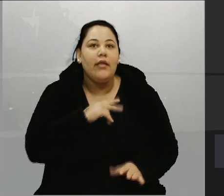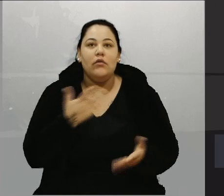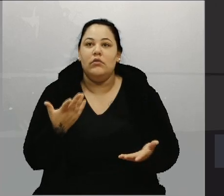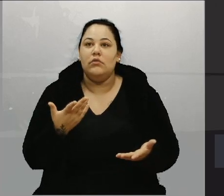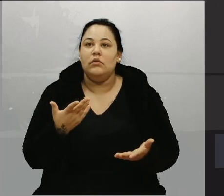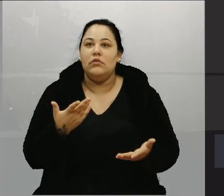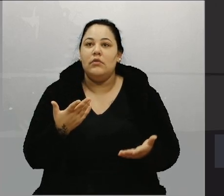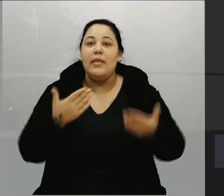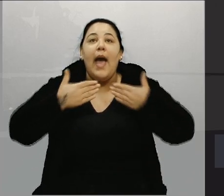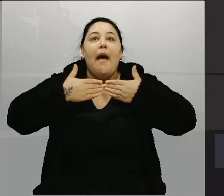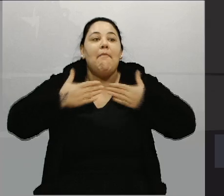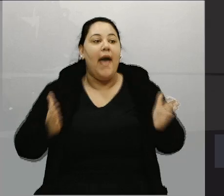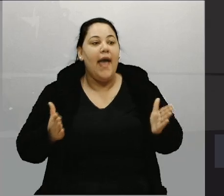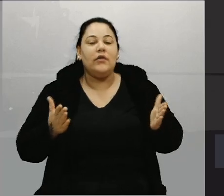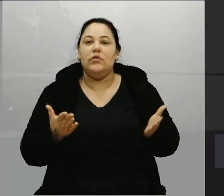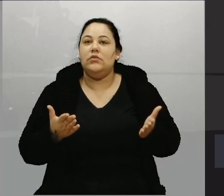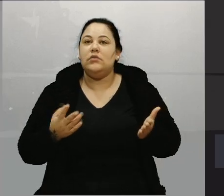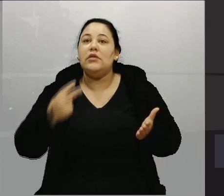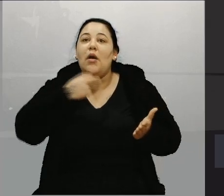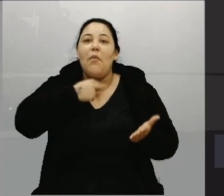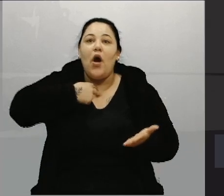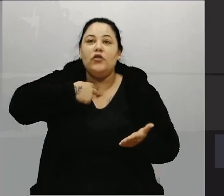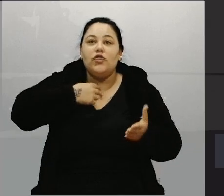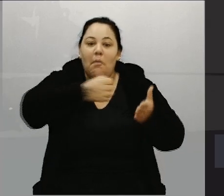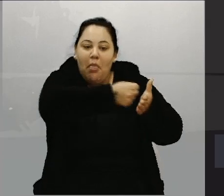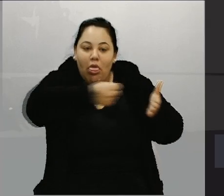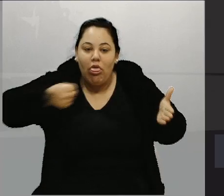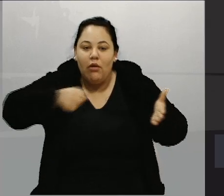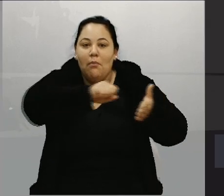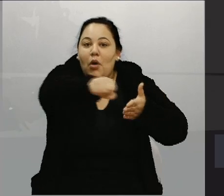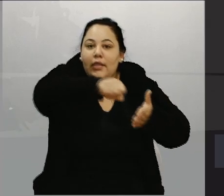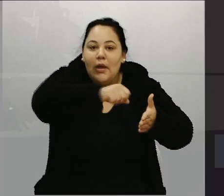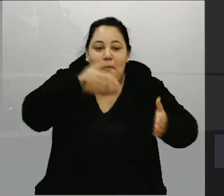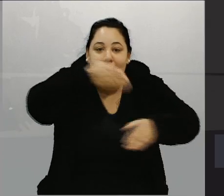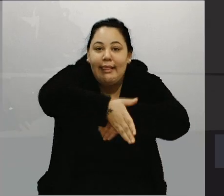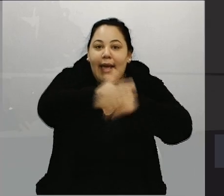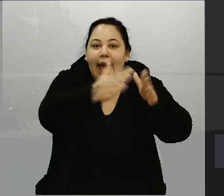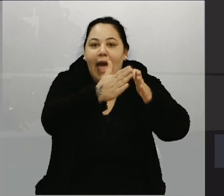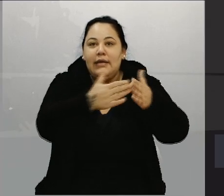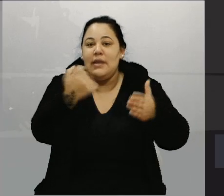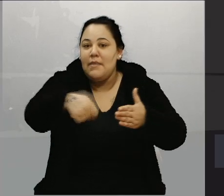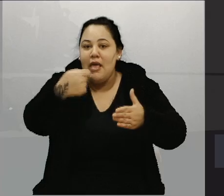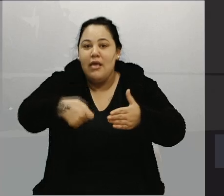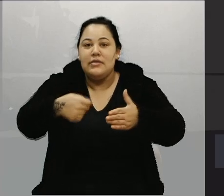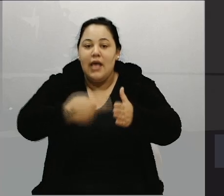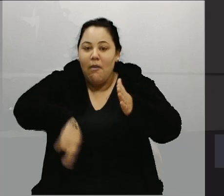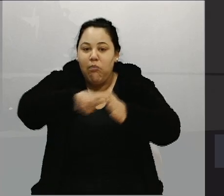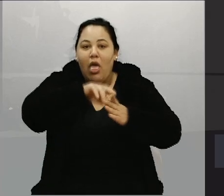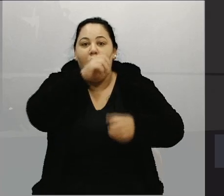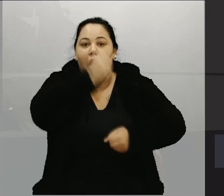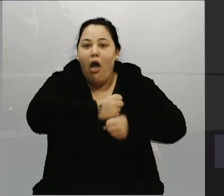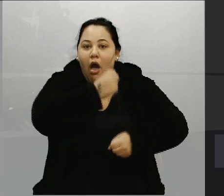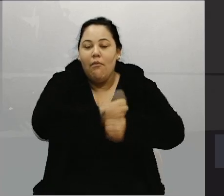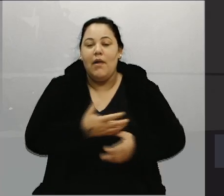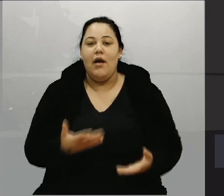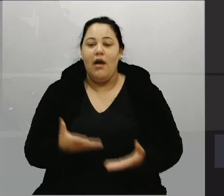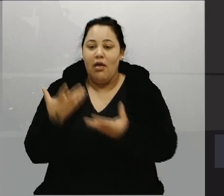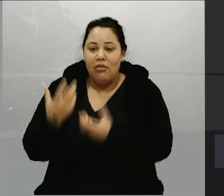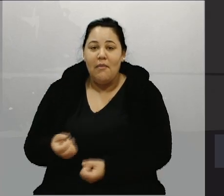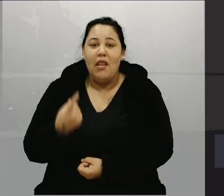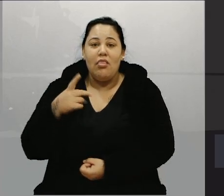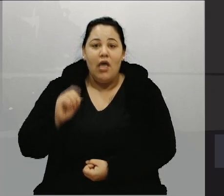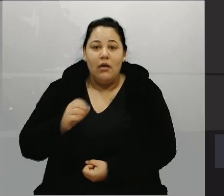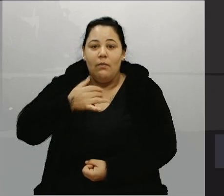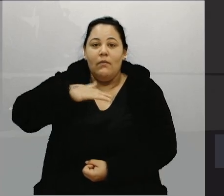pessoas não podem, não dá para abrir o portão. Tem que fazer. Receberam mais 10 milhões agora do governo